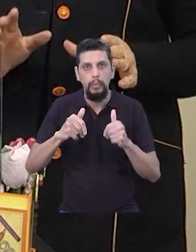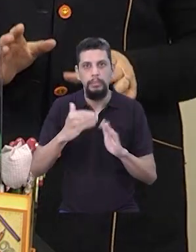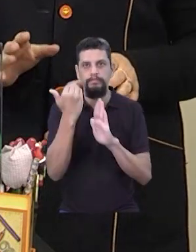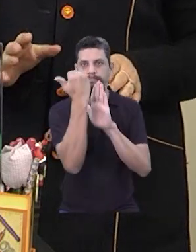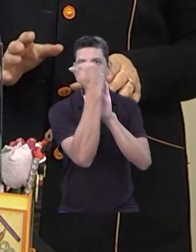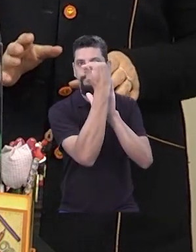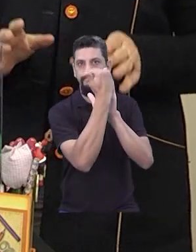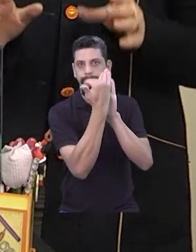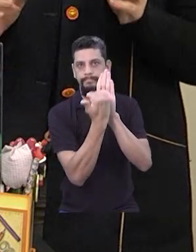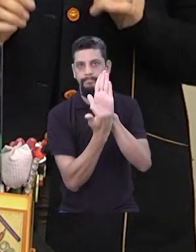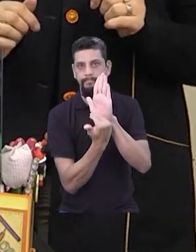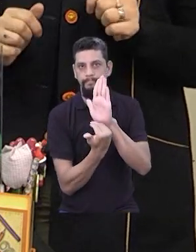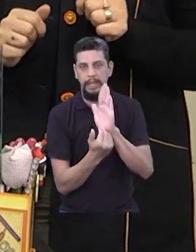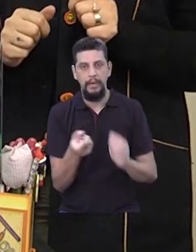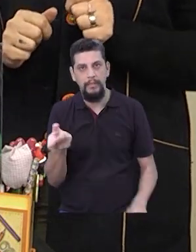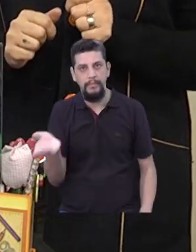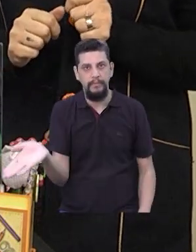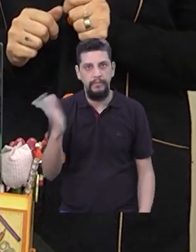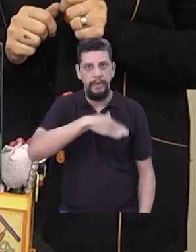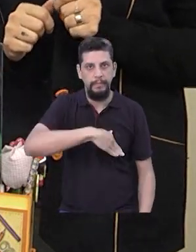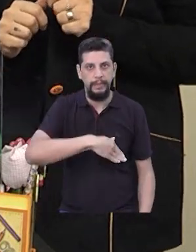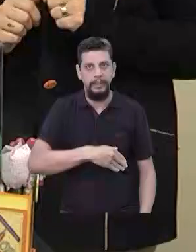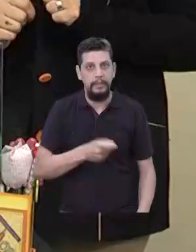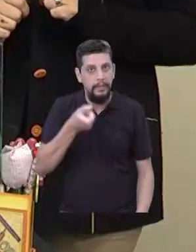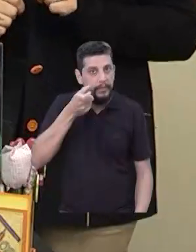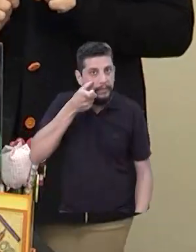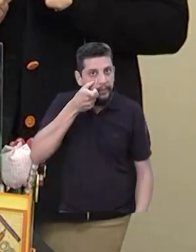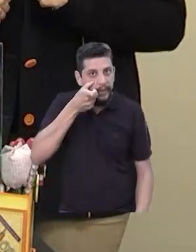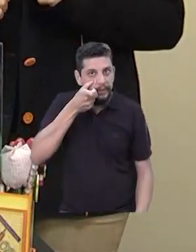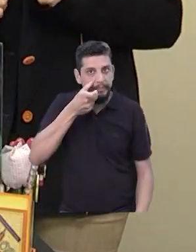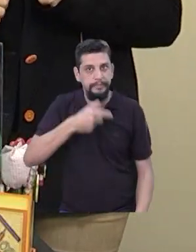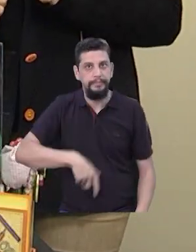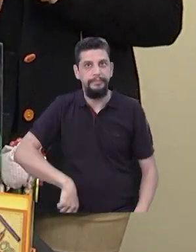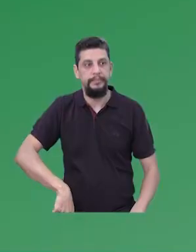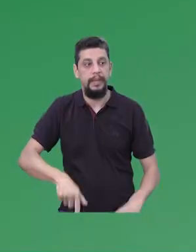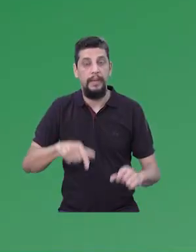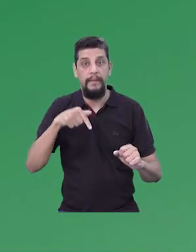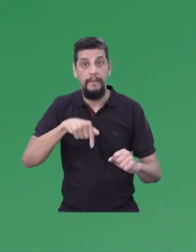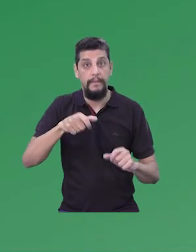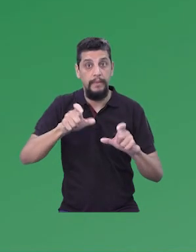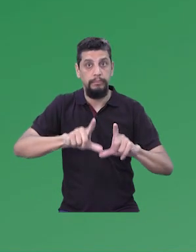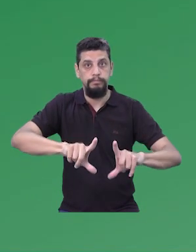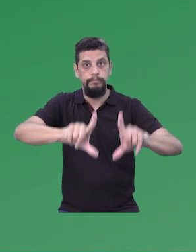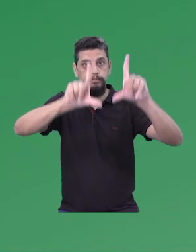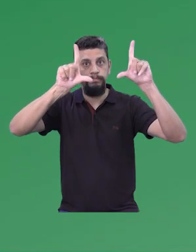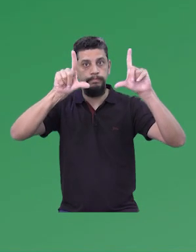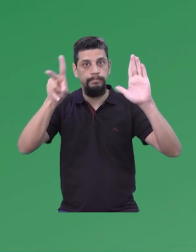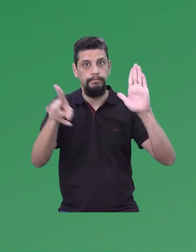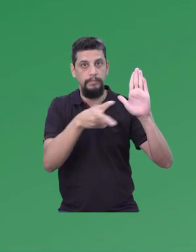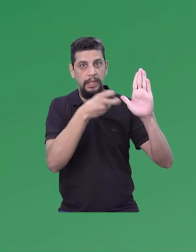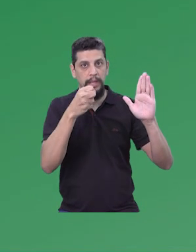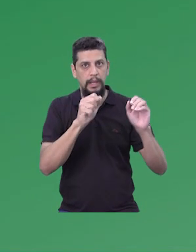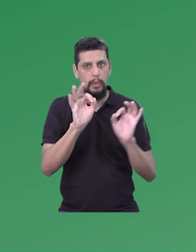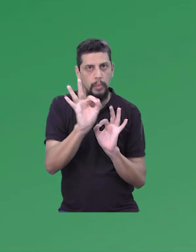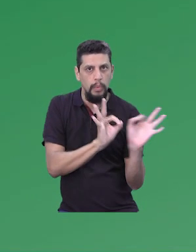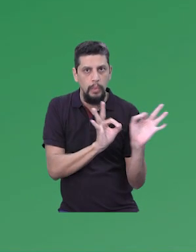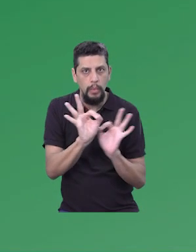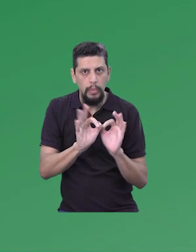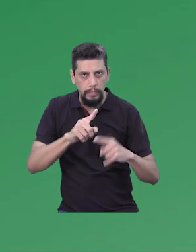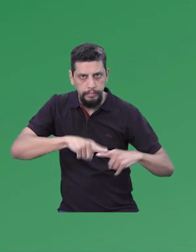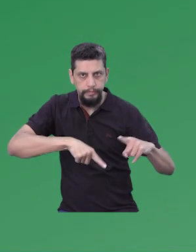que planejamos. Vamos lá para nossa rotina, tá? Vamos ver? De olho então na vamos tela. Ver. Uau. Veja lá, Rafa, nós organizamos todos